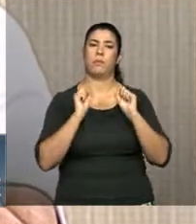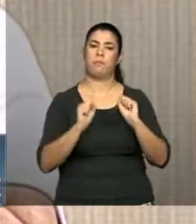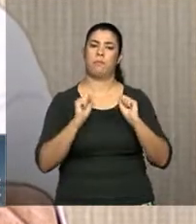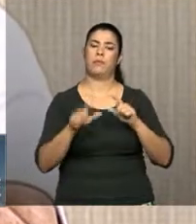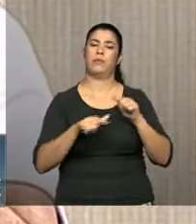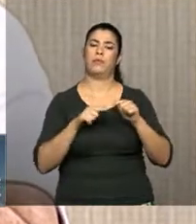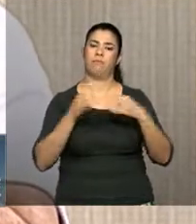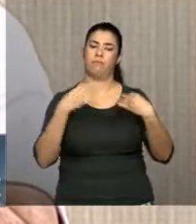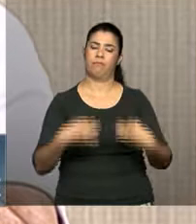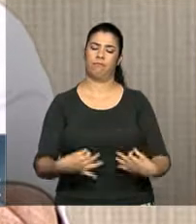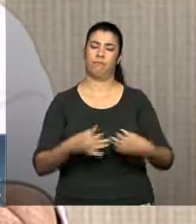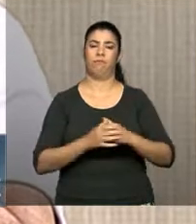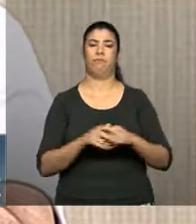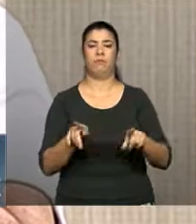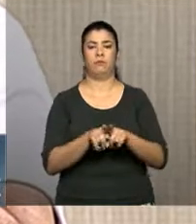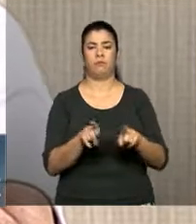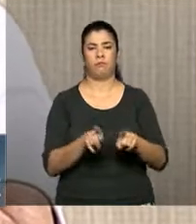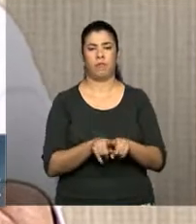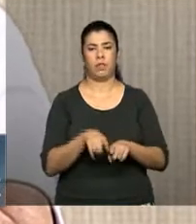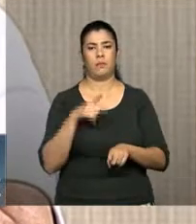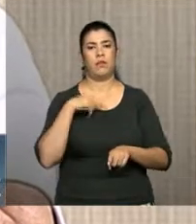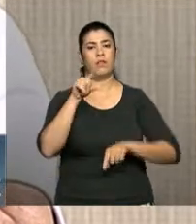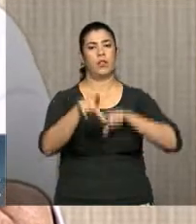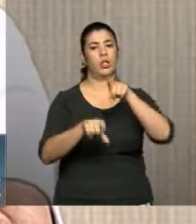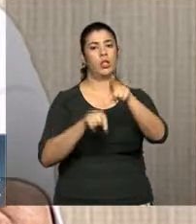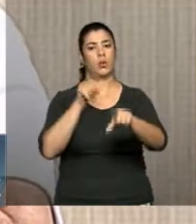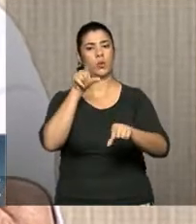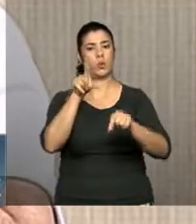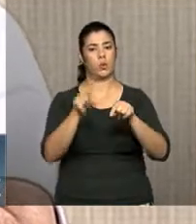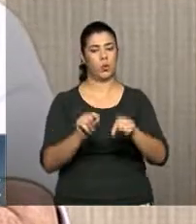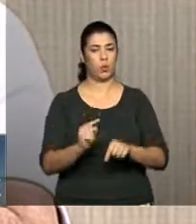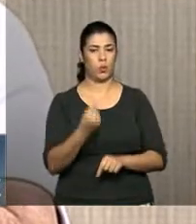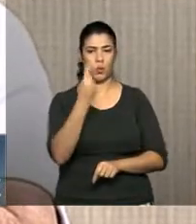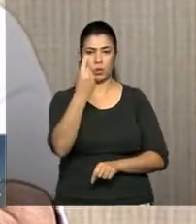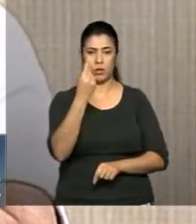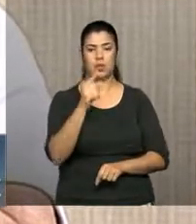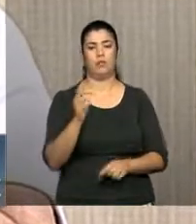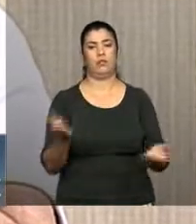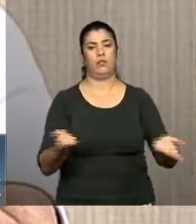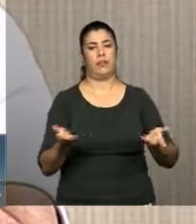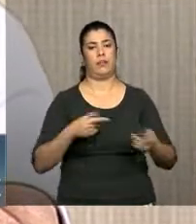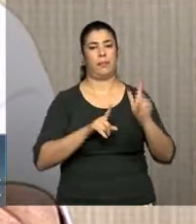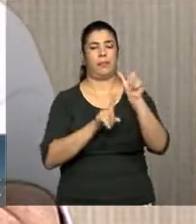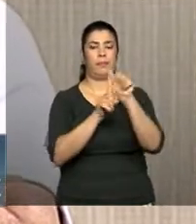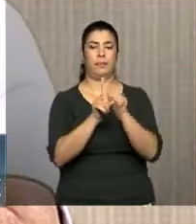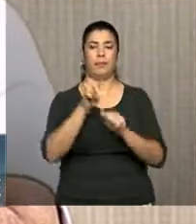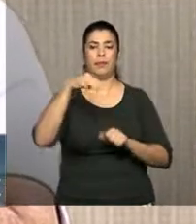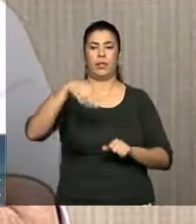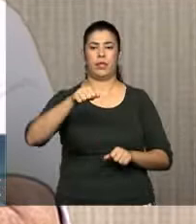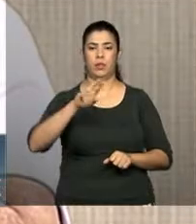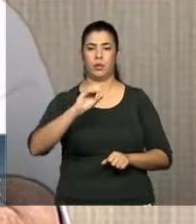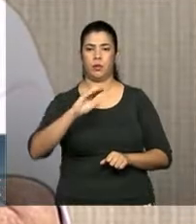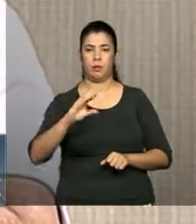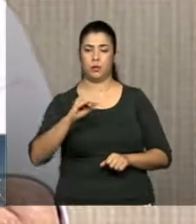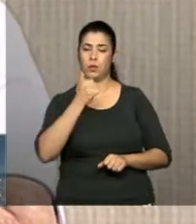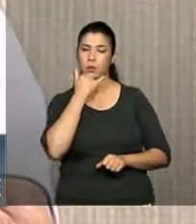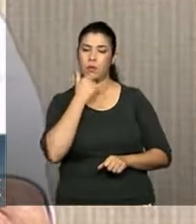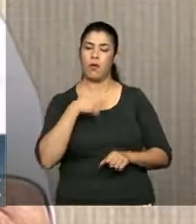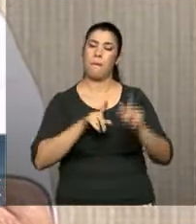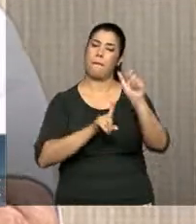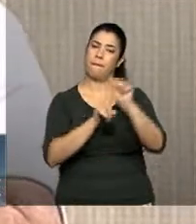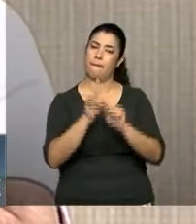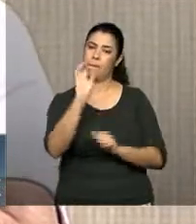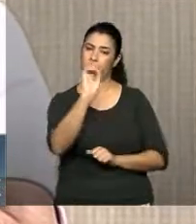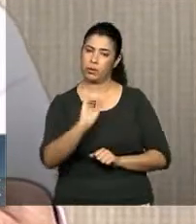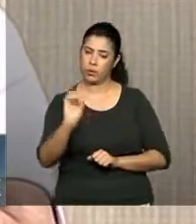trabalhar nós vamos ter a a escolha unificada agora em março como a ale março em outubro como a